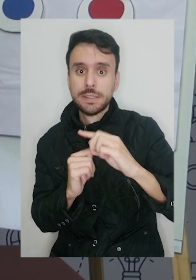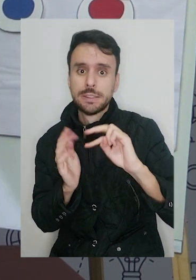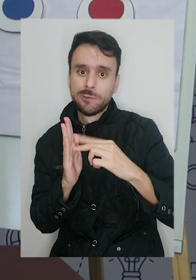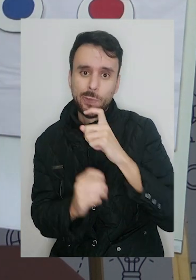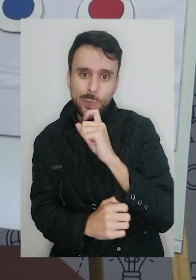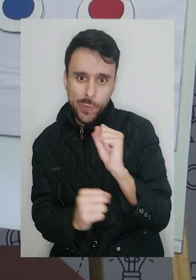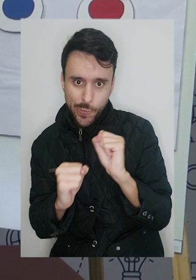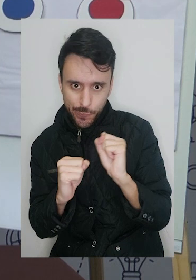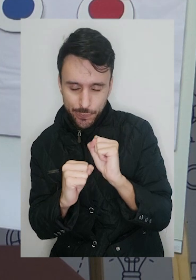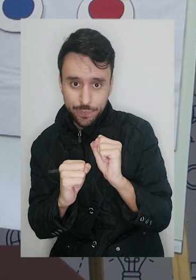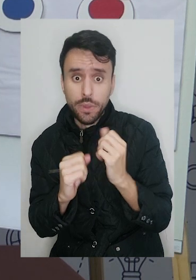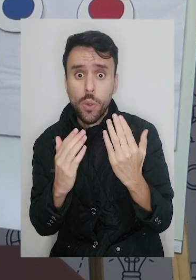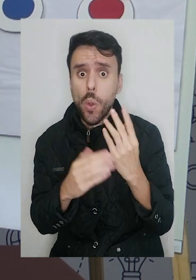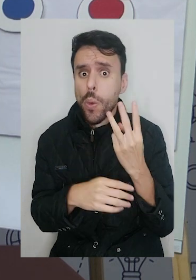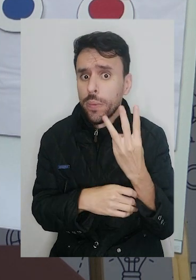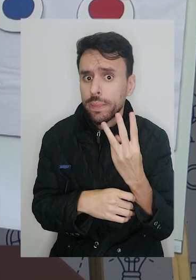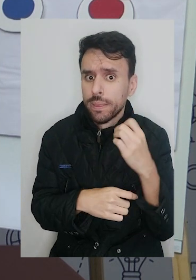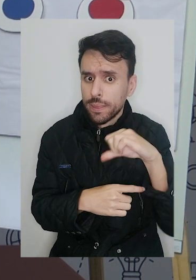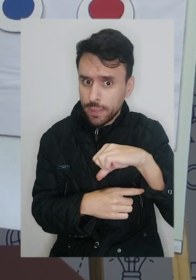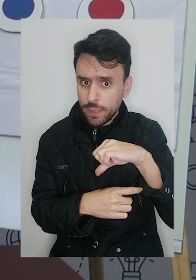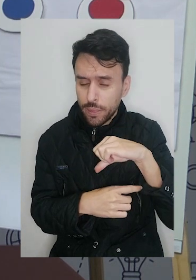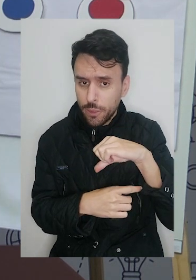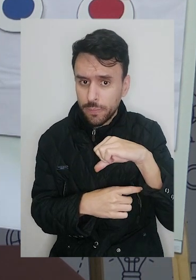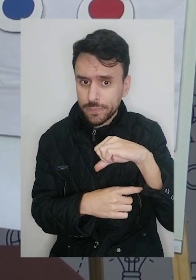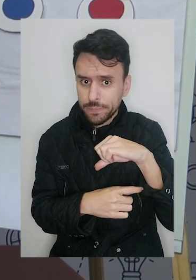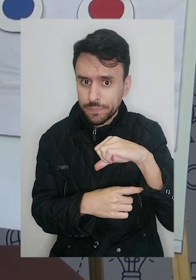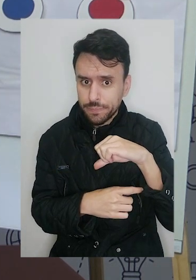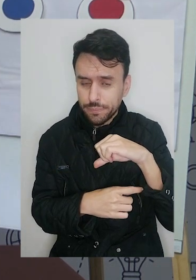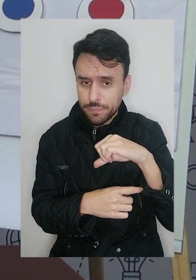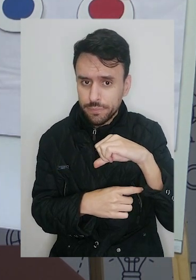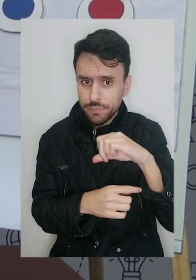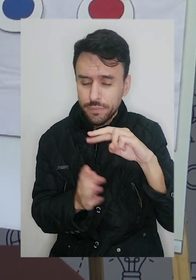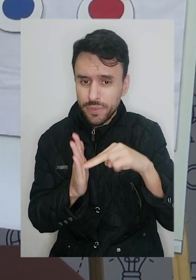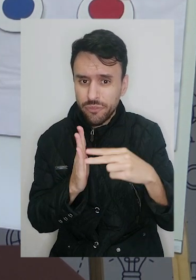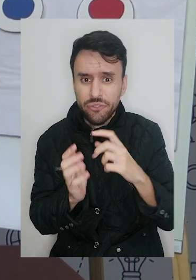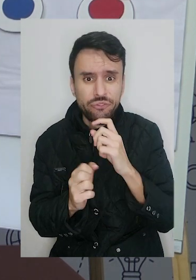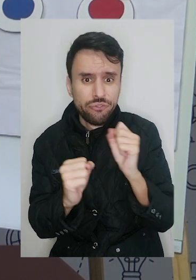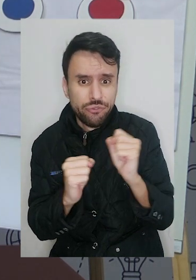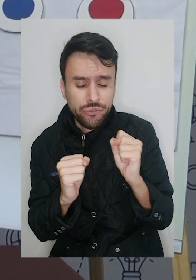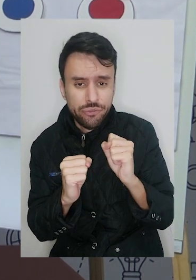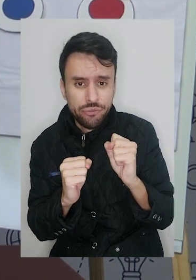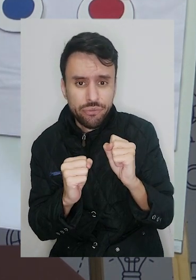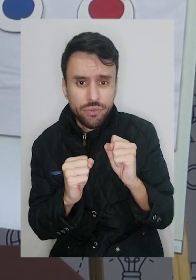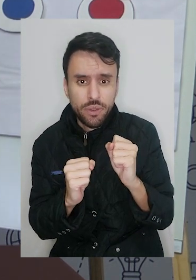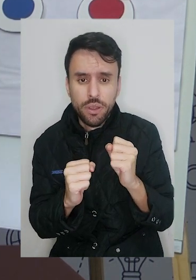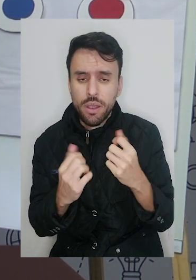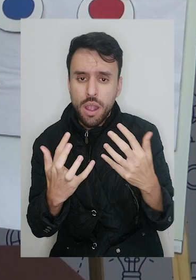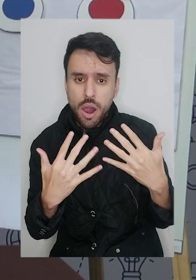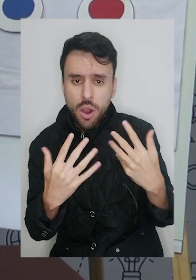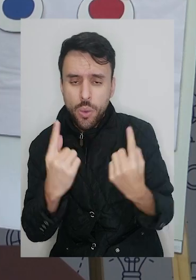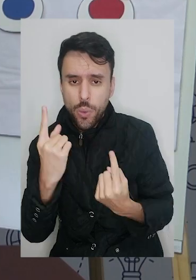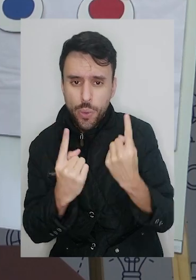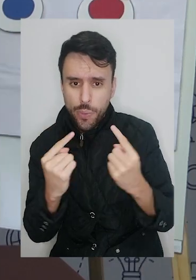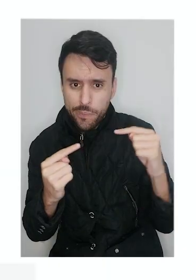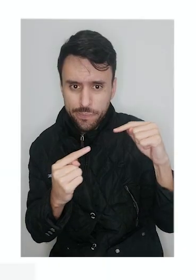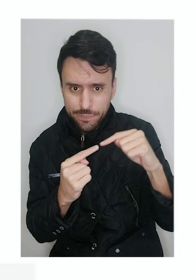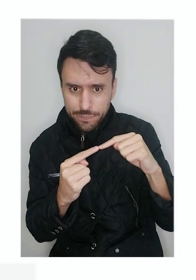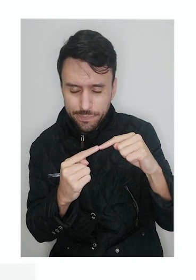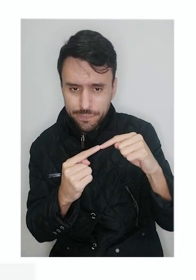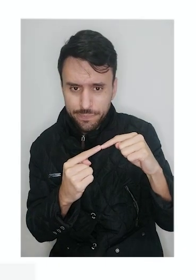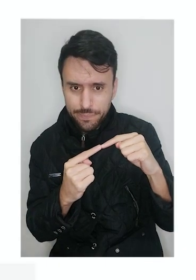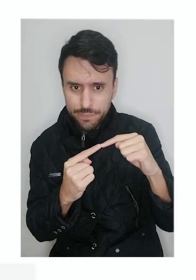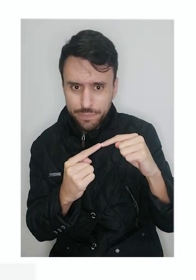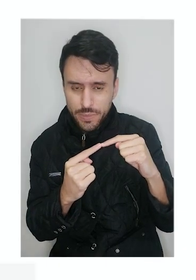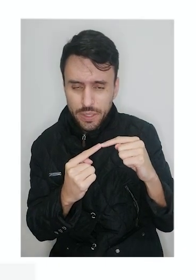frio. E agora, 39, é frio ou é calor? É calor, né? Está